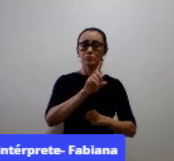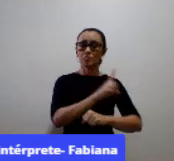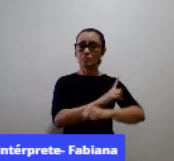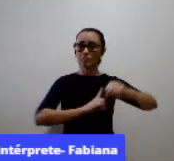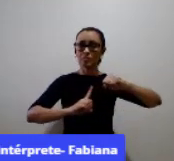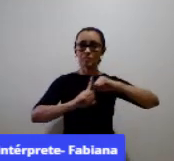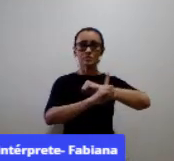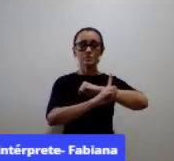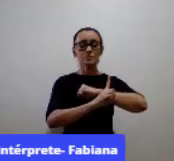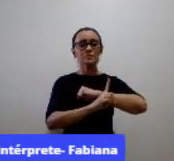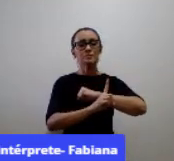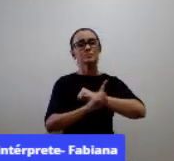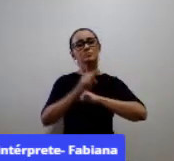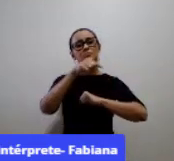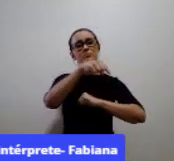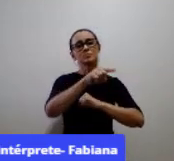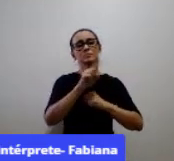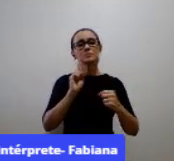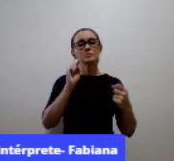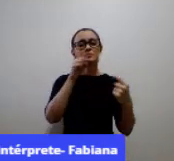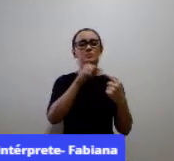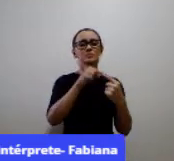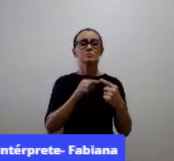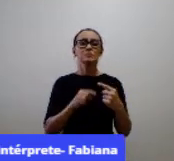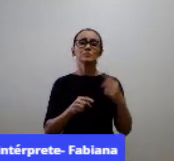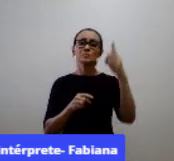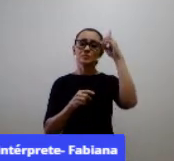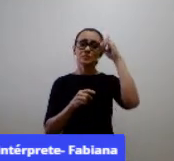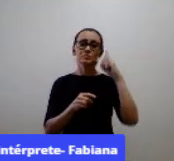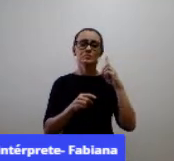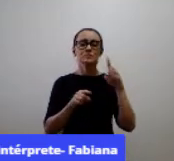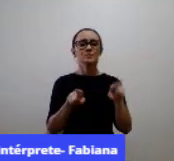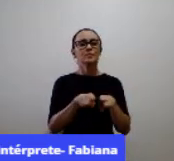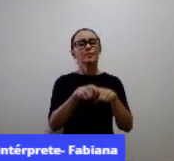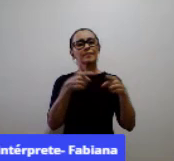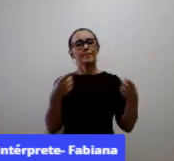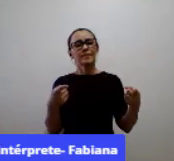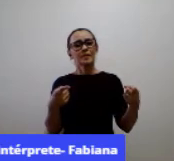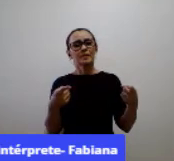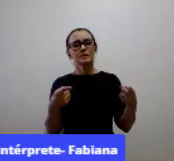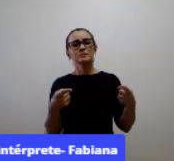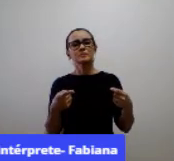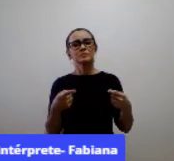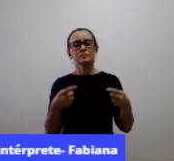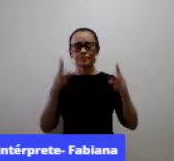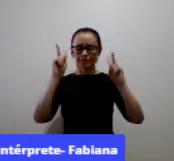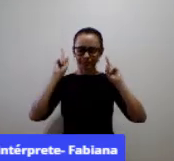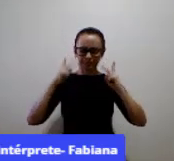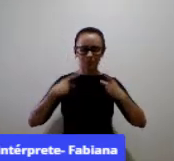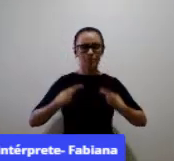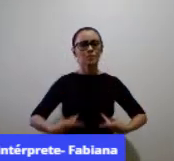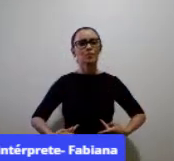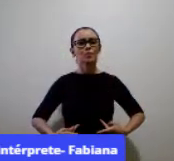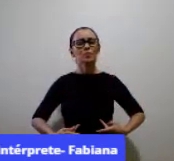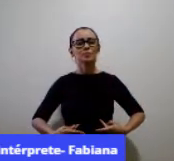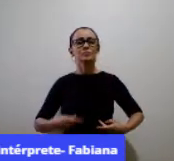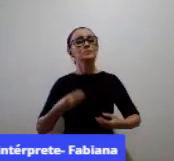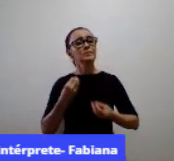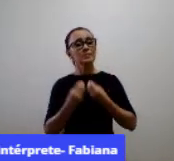à questão deficiência, mas o atendimento clínico referente à questão fisiológica dessa criança.